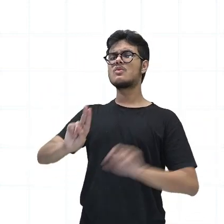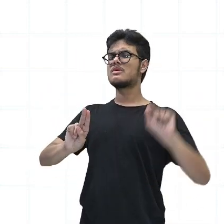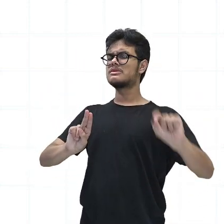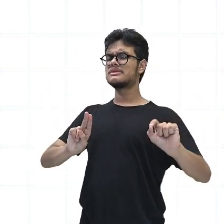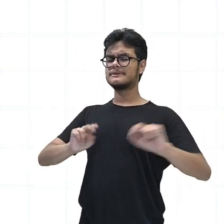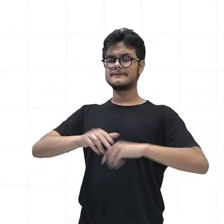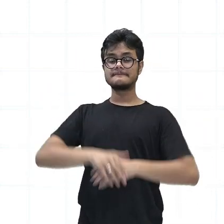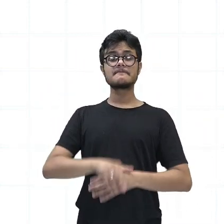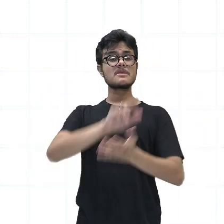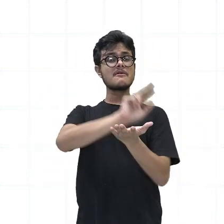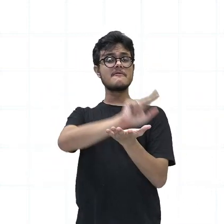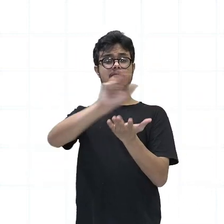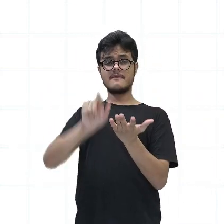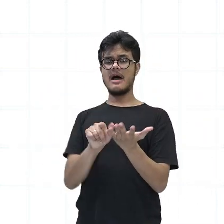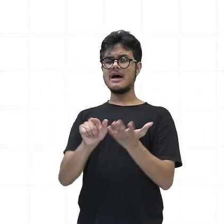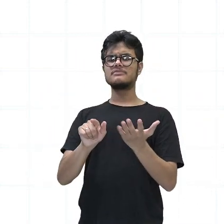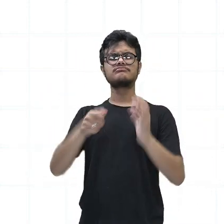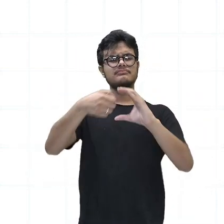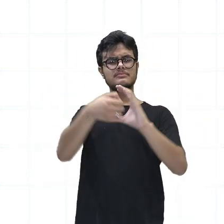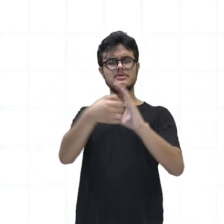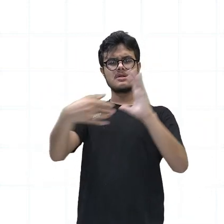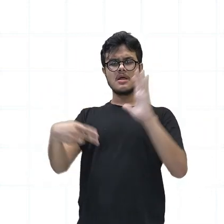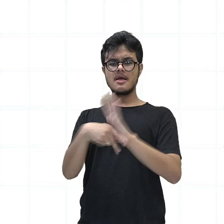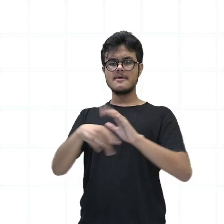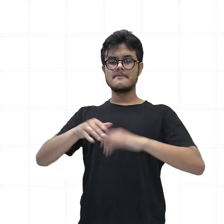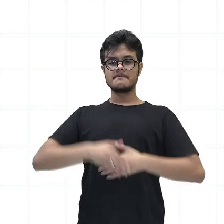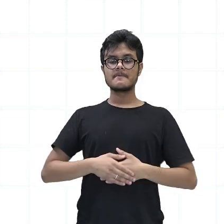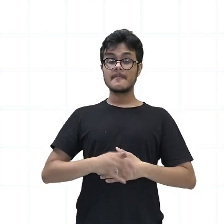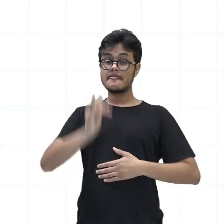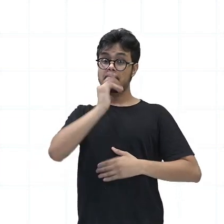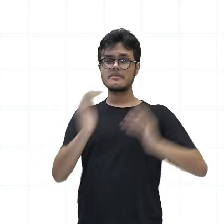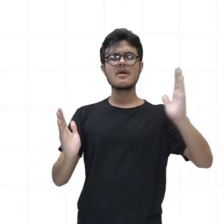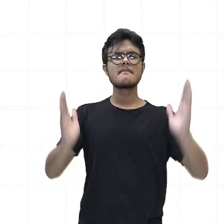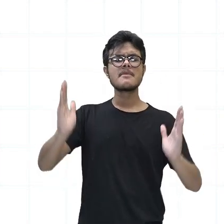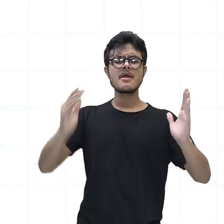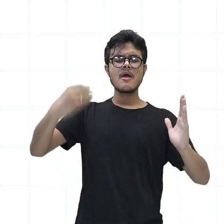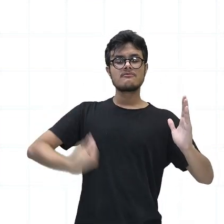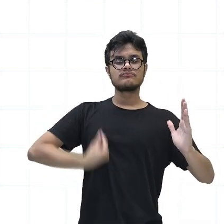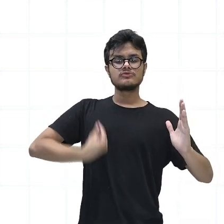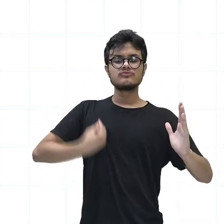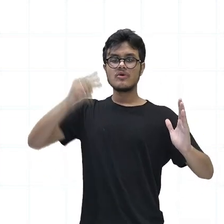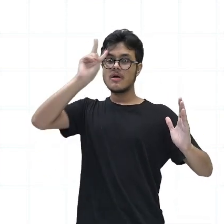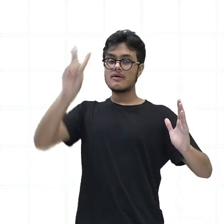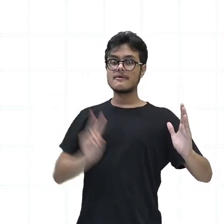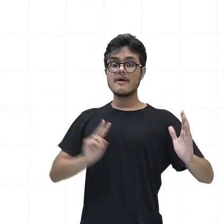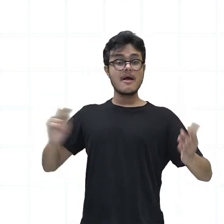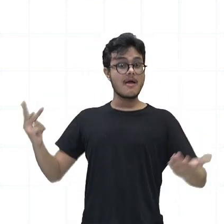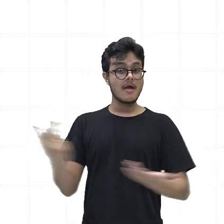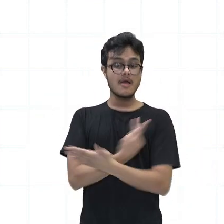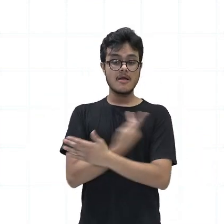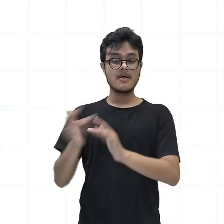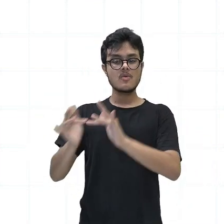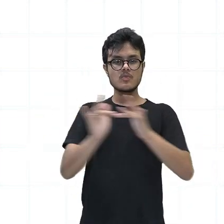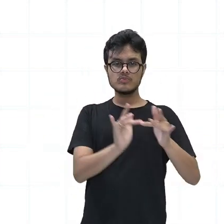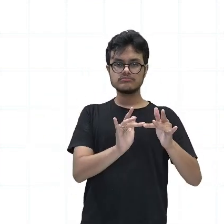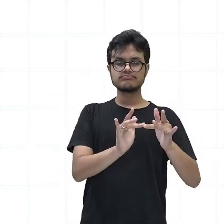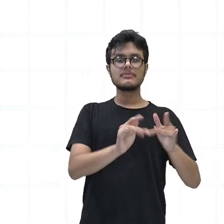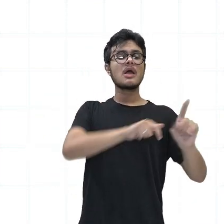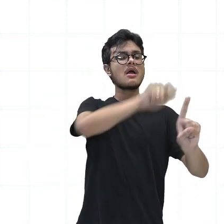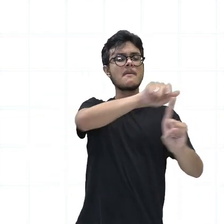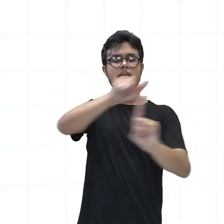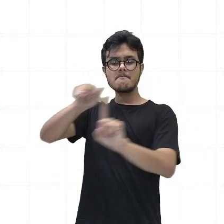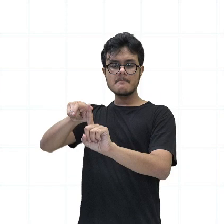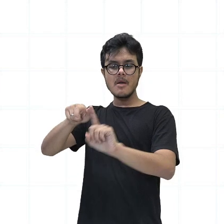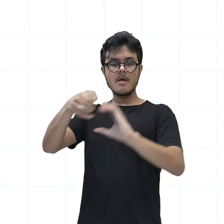consideração diversos elementos, como o período histórico da peça, as características individuais dos